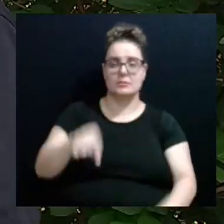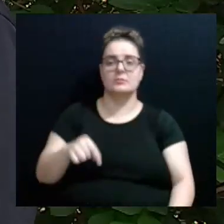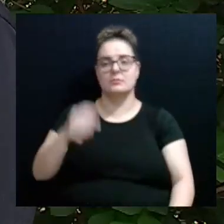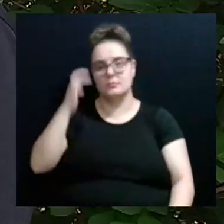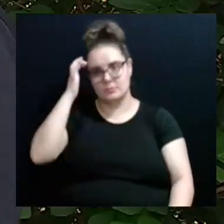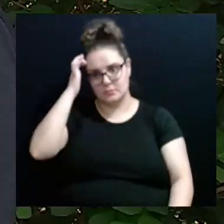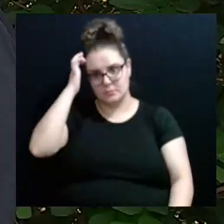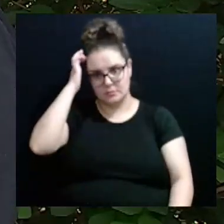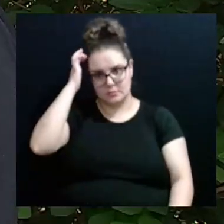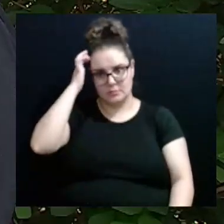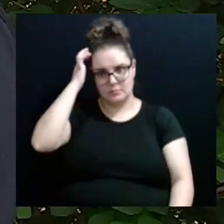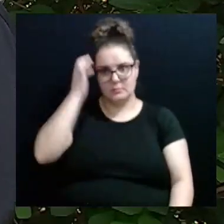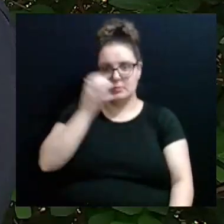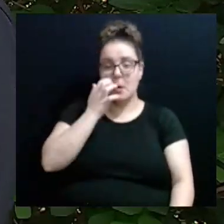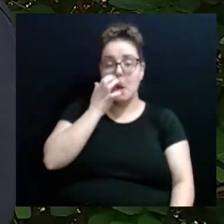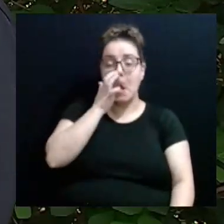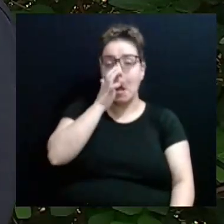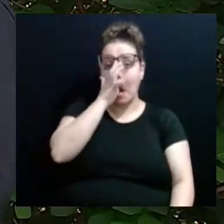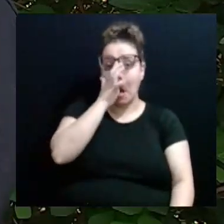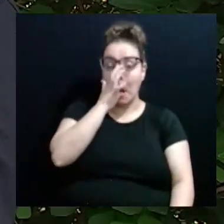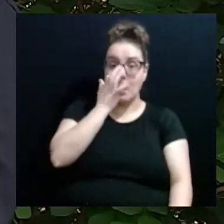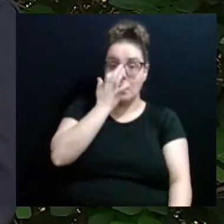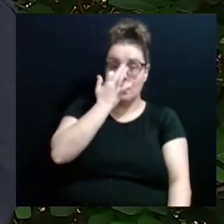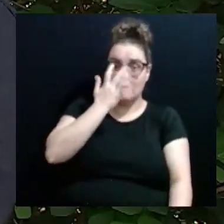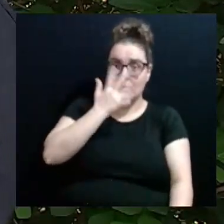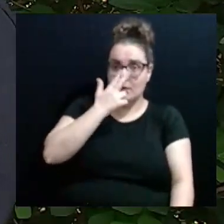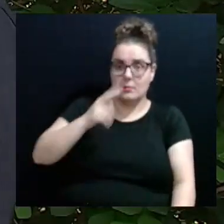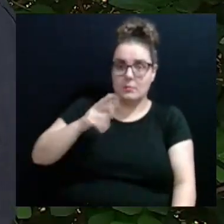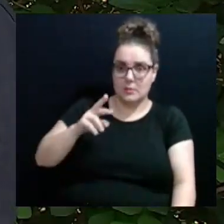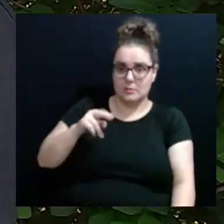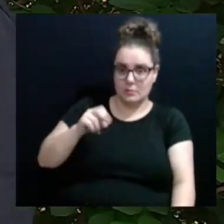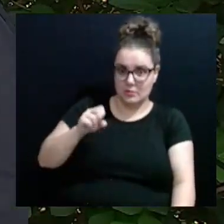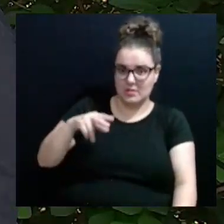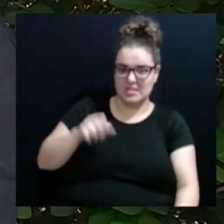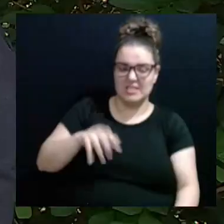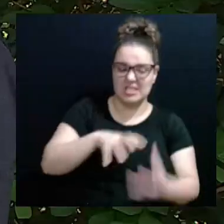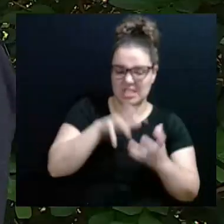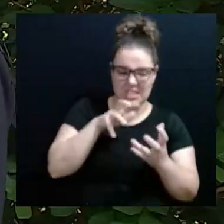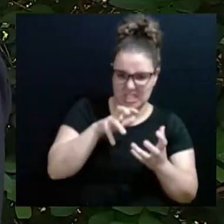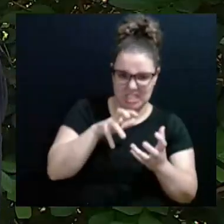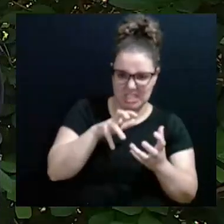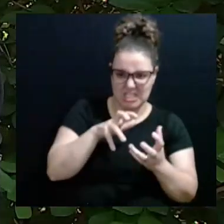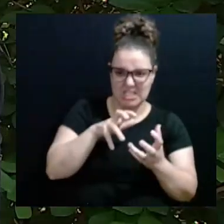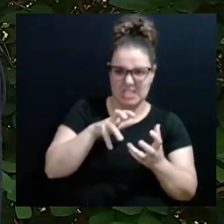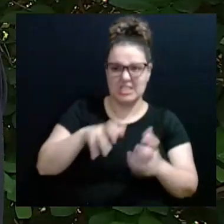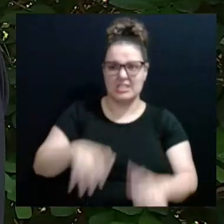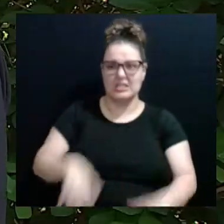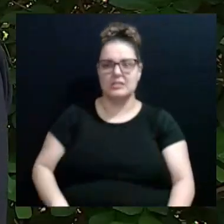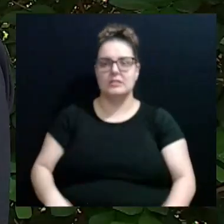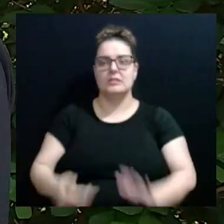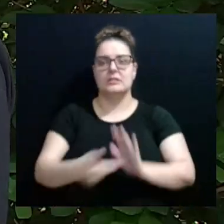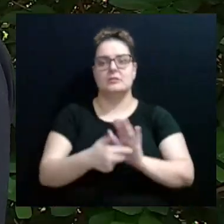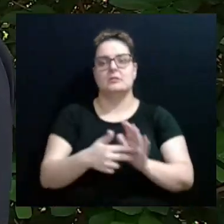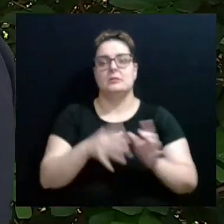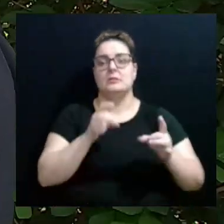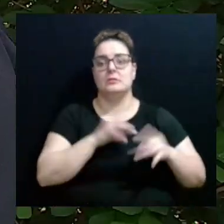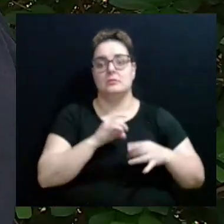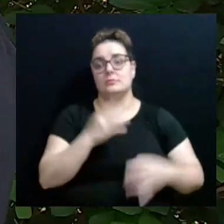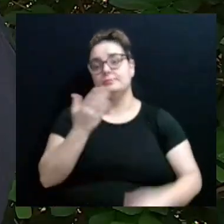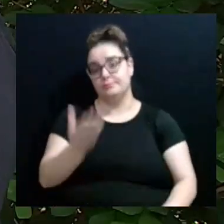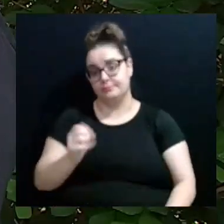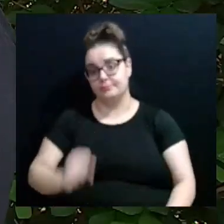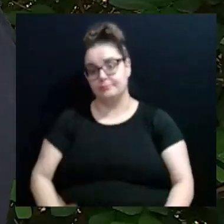Se assemelha a um rosnar mesmo, que ele vai fazer com os dentões, significa que ele já está com muito medo de você. Então,